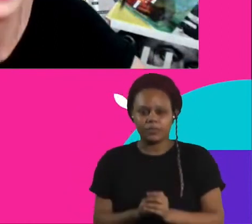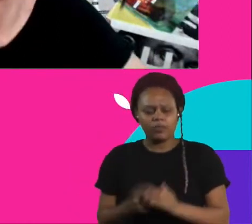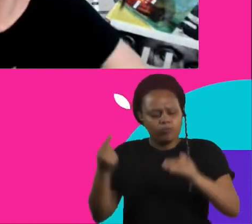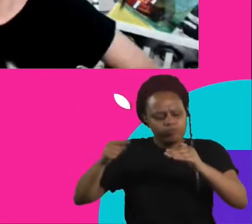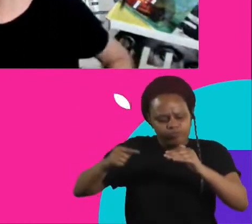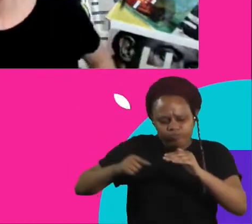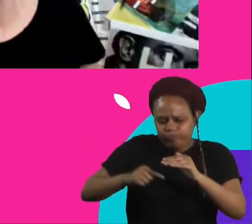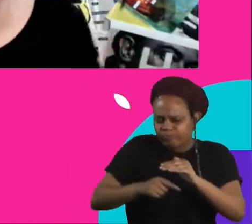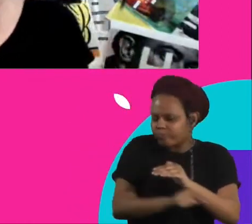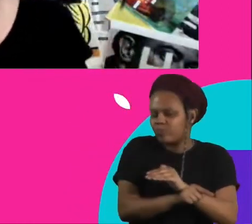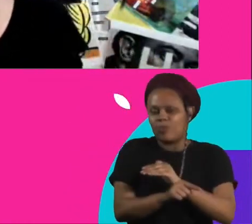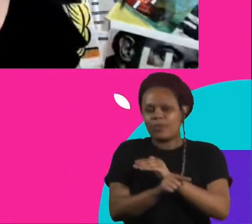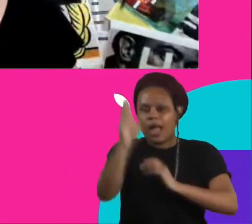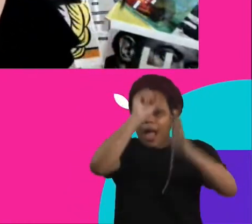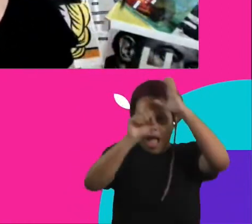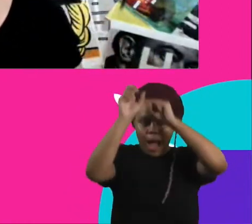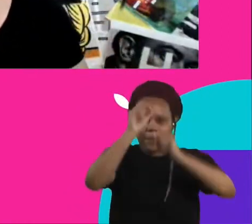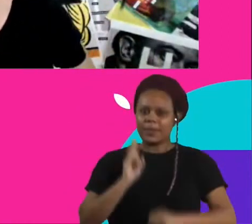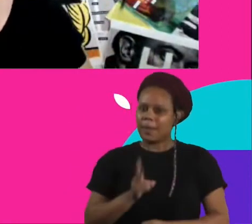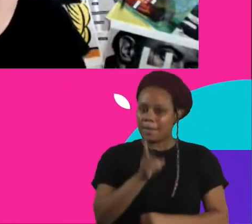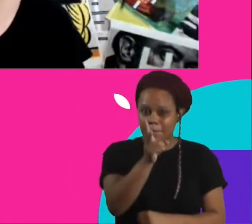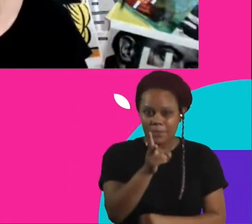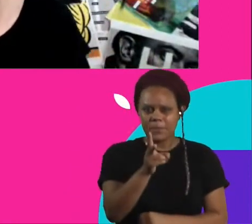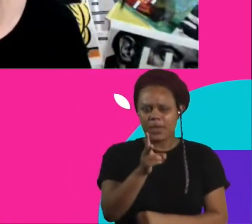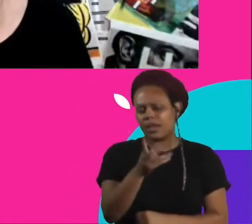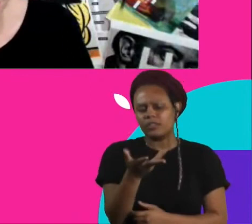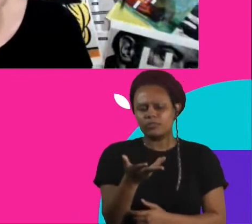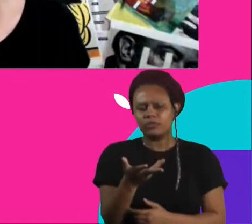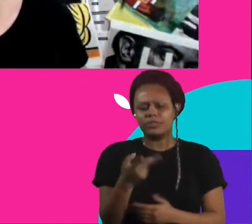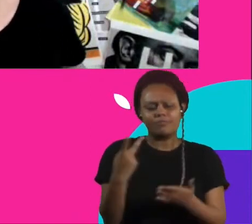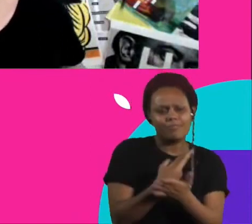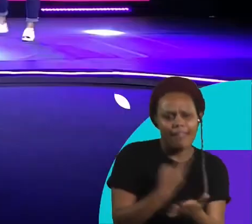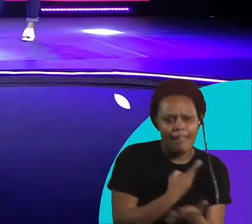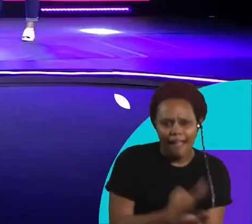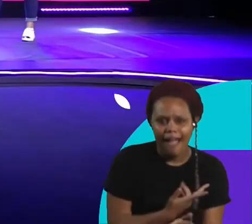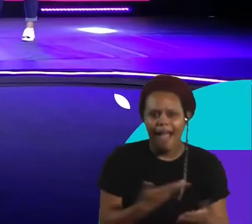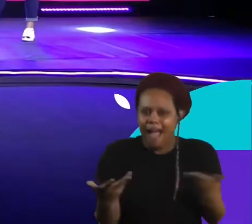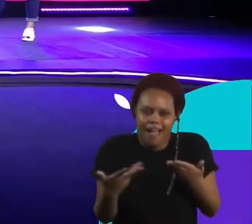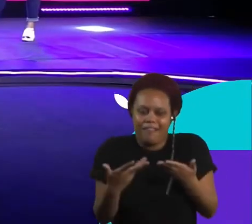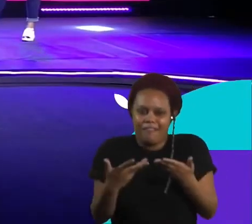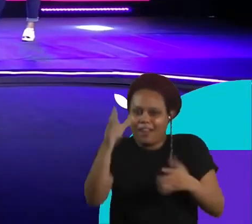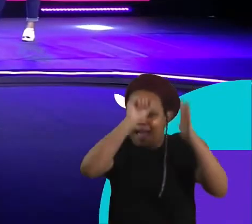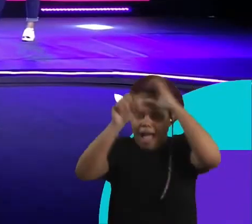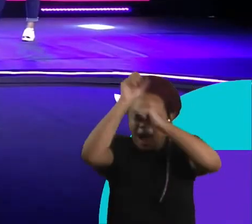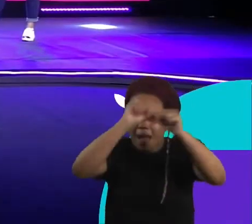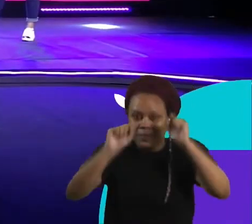nessa vontade de aprender, mesmo independente, a despeito do erro. O lance é aprender com bastante